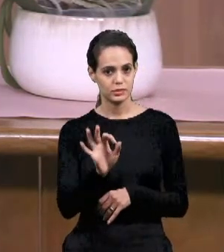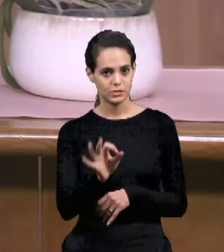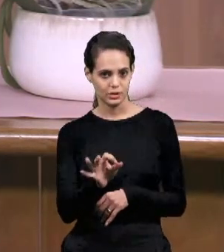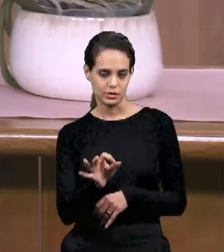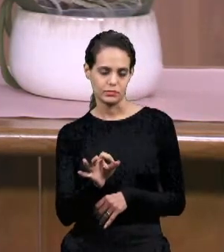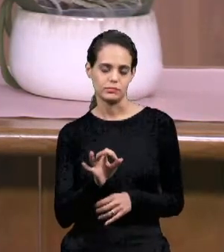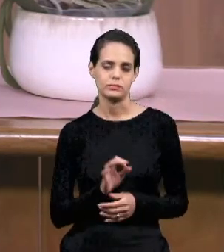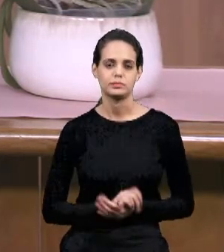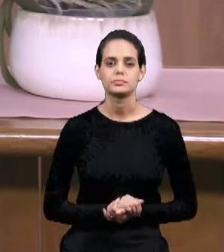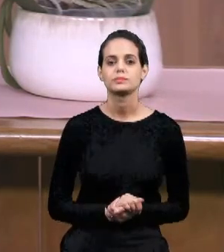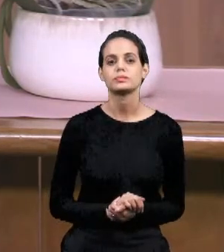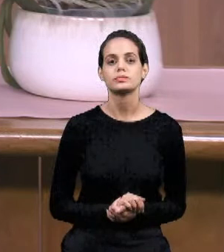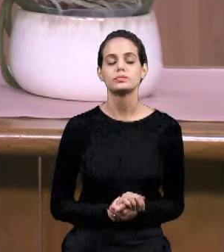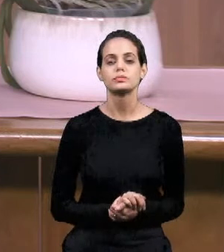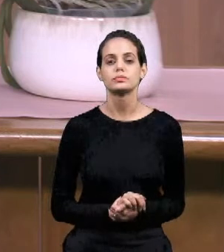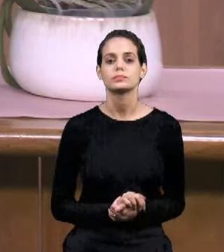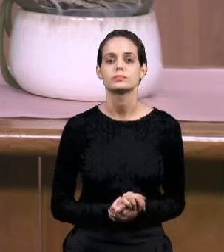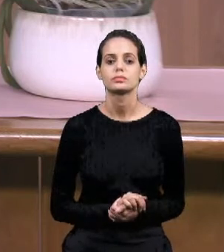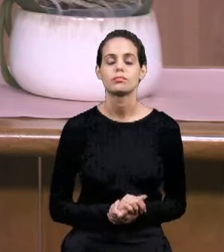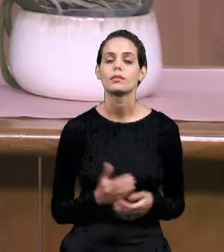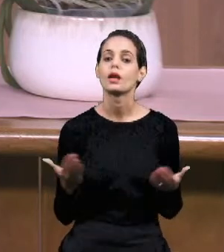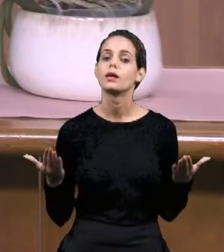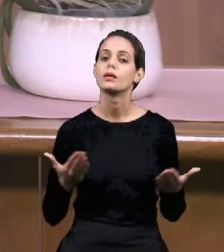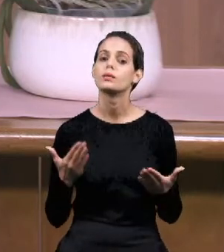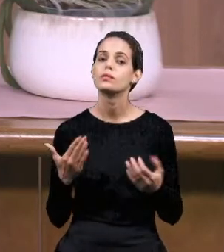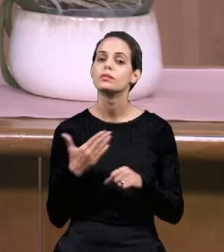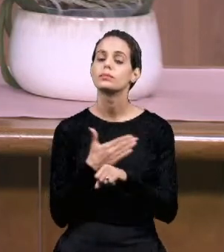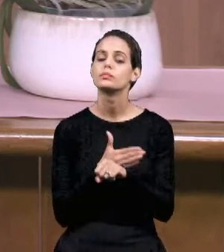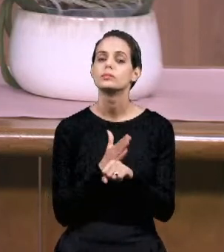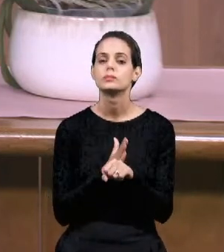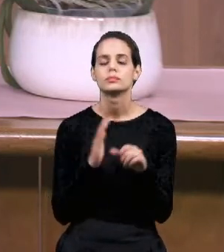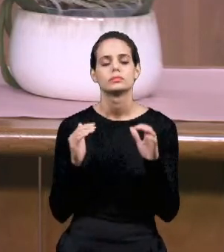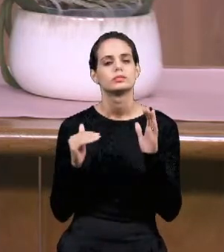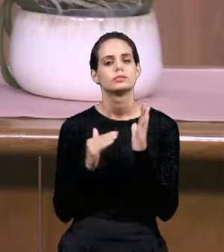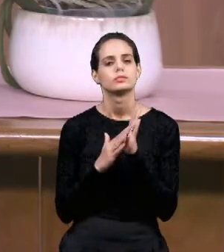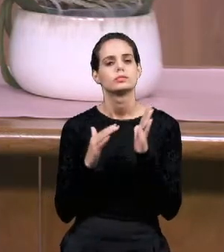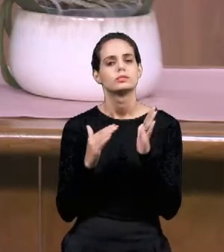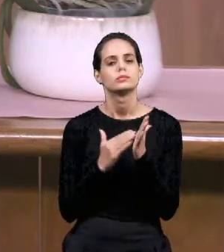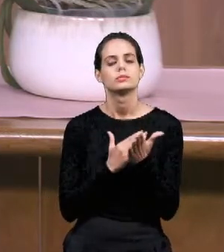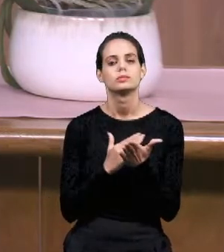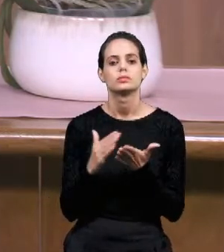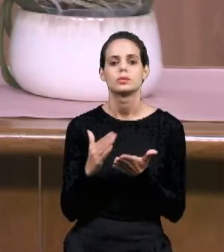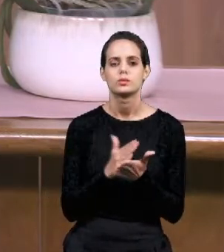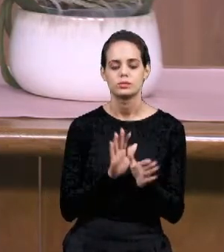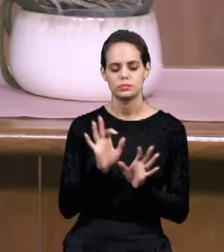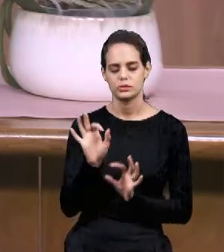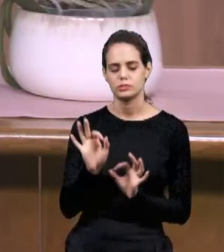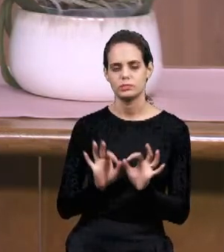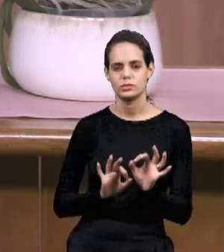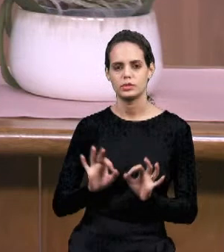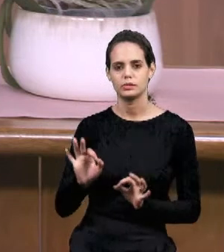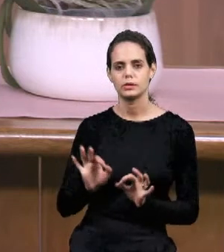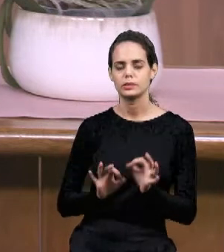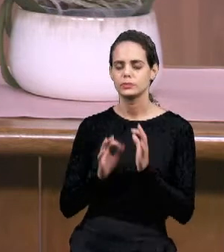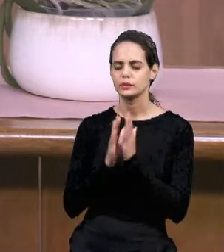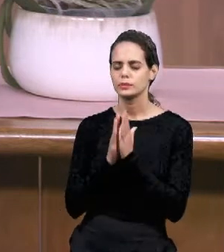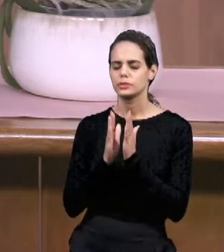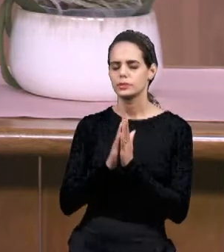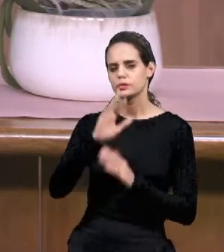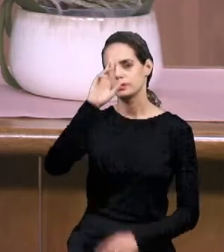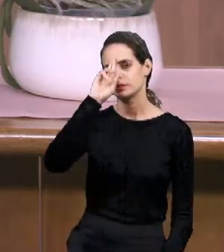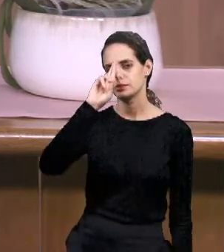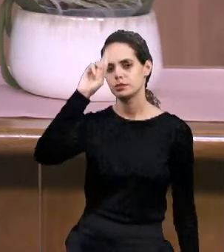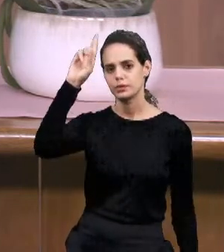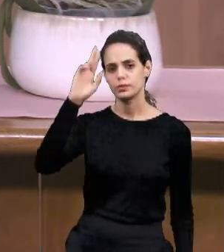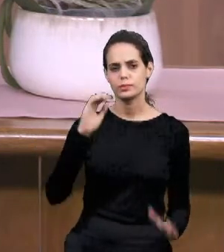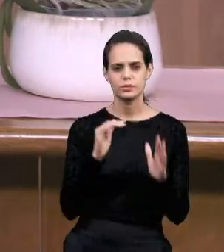agora vai começar um período de louvor, a gente vai tocar alguns louvores agora, se preparando, buscando ao Senhor. Na medida que os louvores estiverem